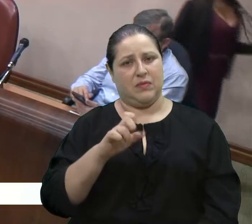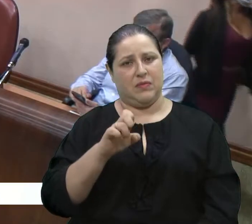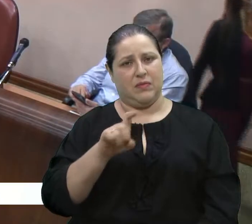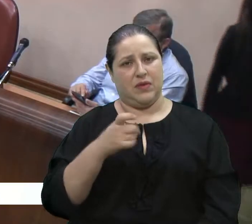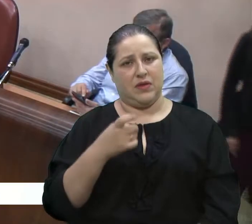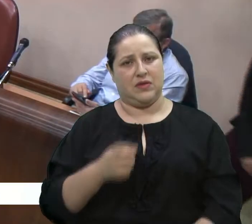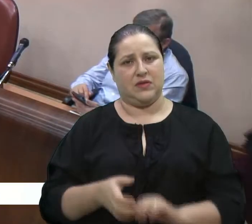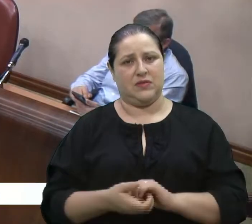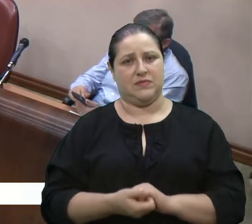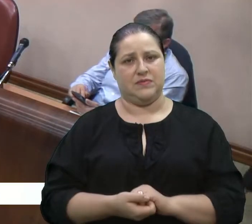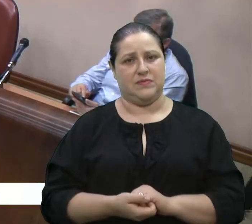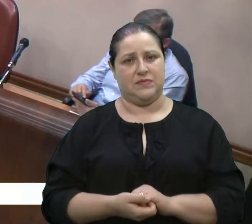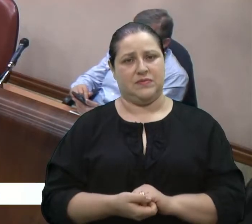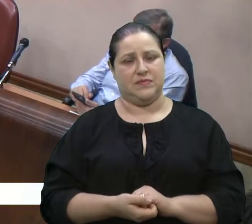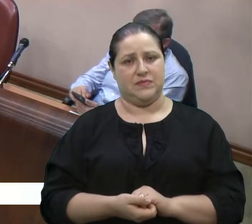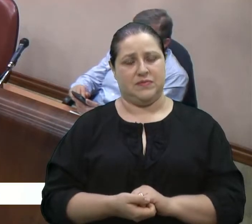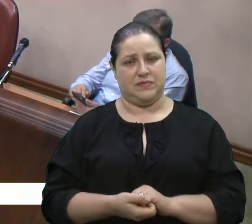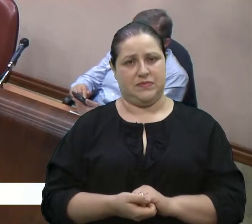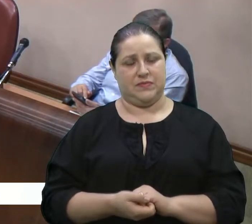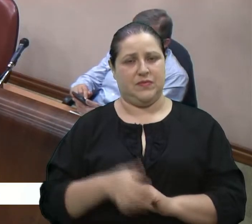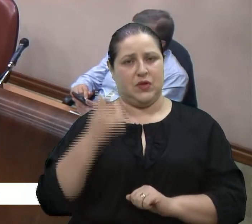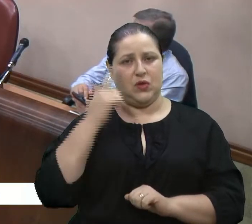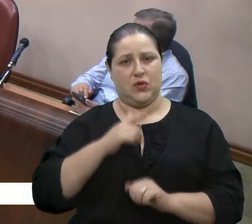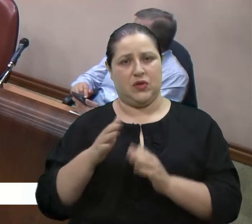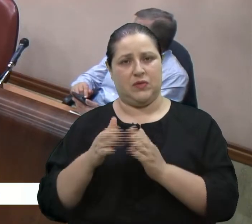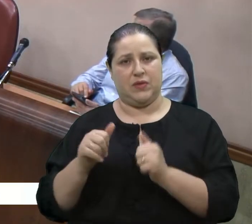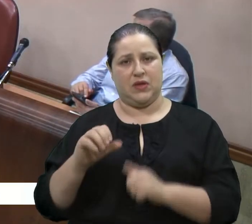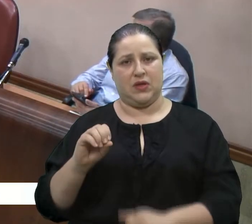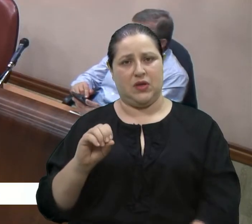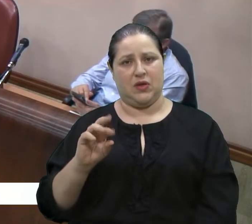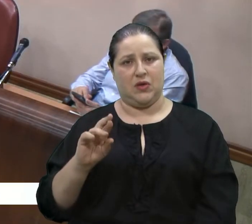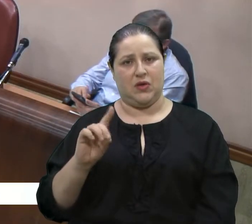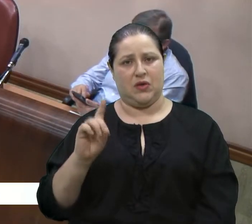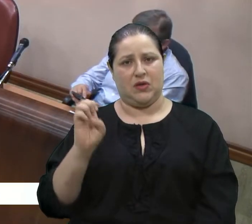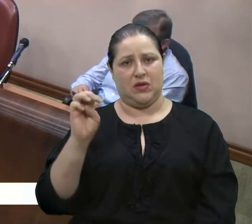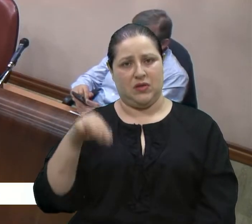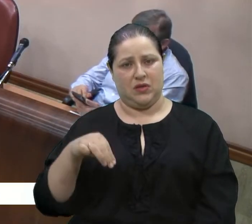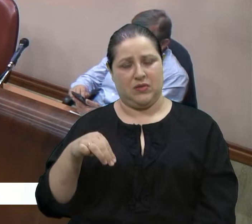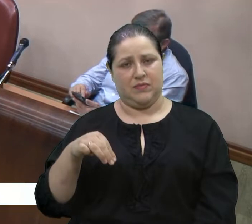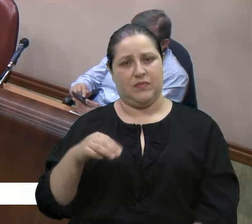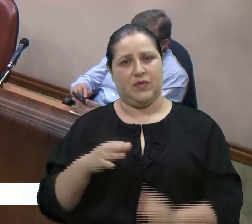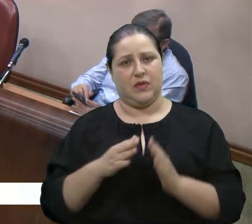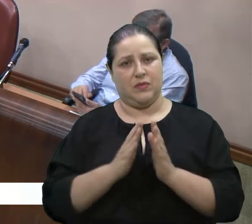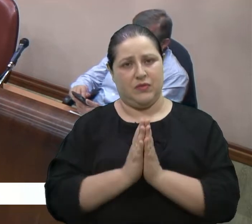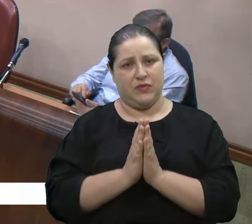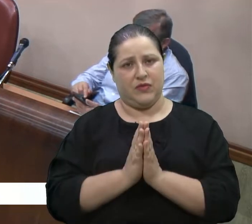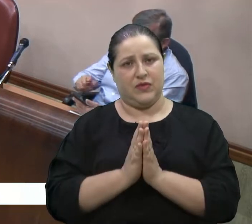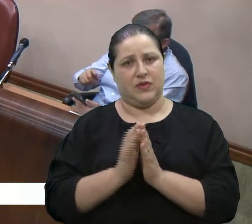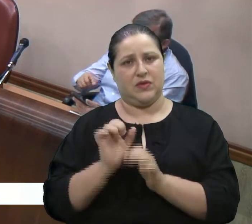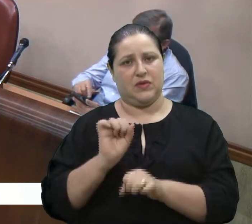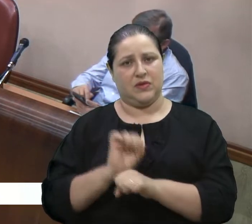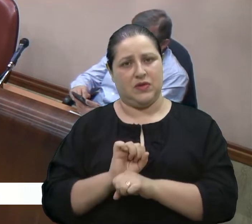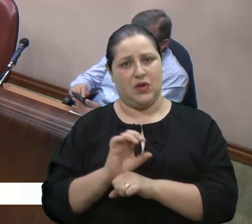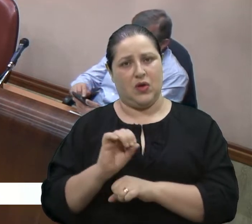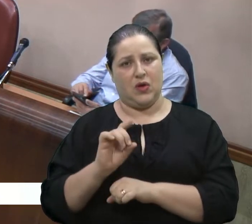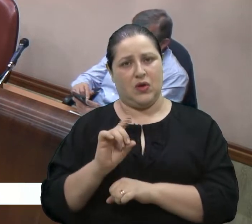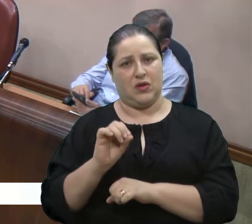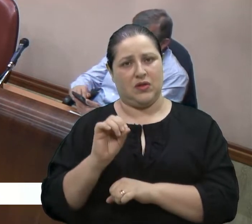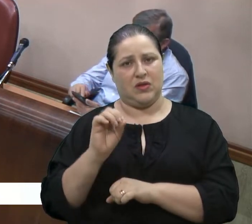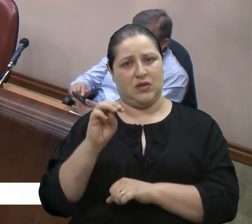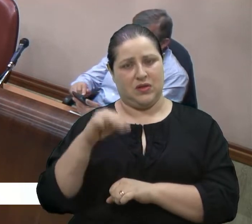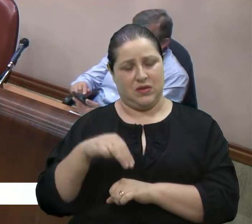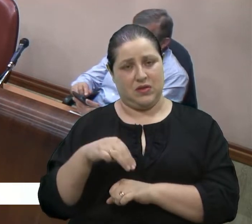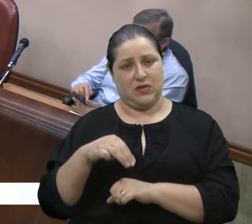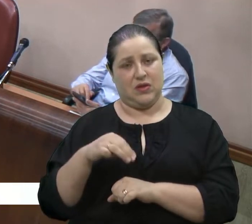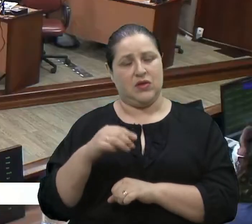seriedade quando a gente fala as coisas. Vereador Marcon, com licença. Só segura o tempo, uma questão de ordem. Eu só queria